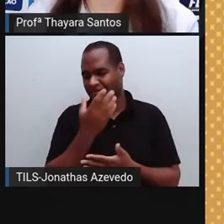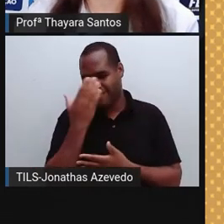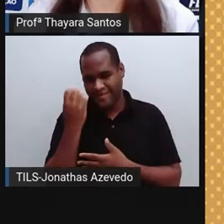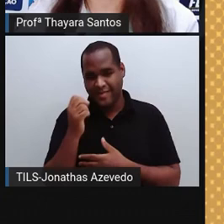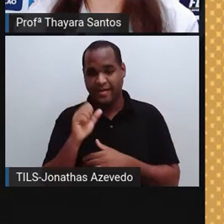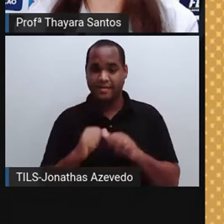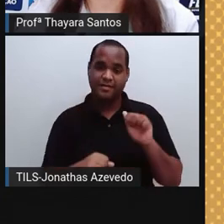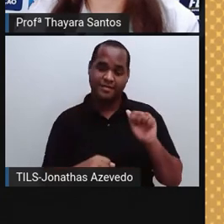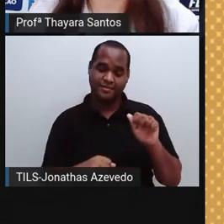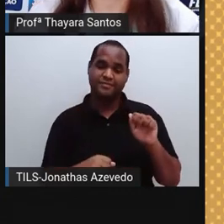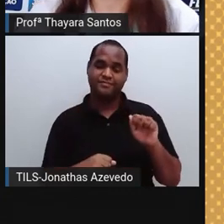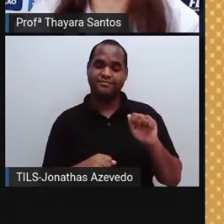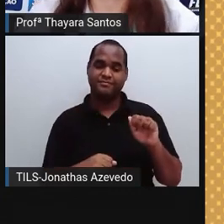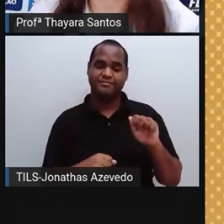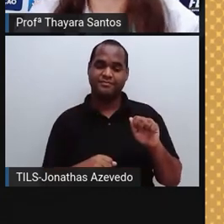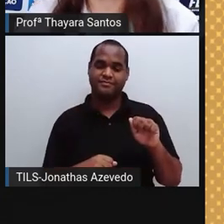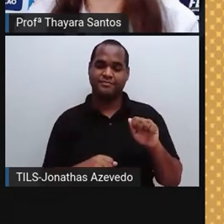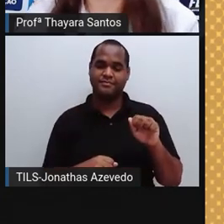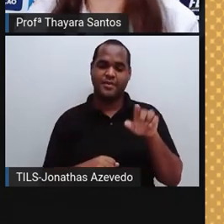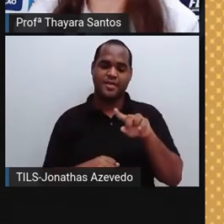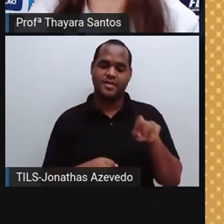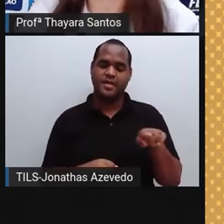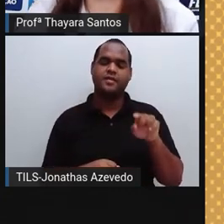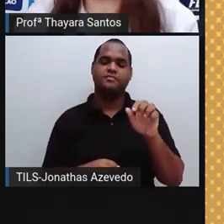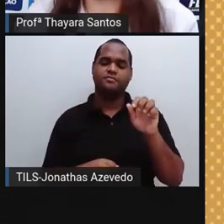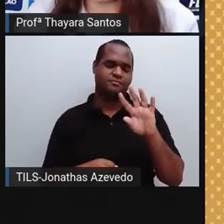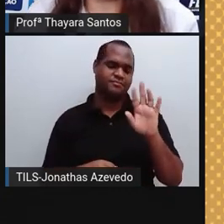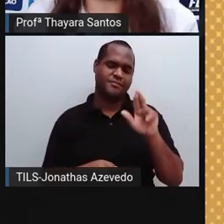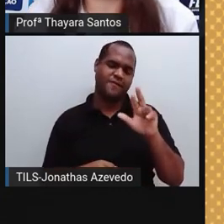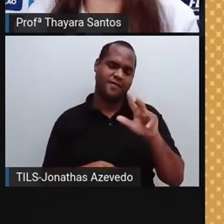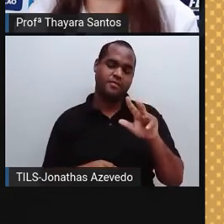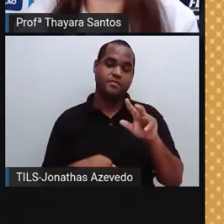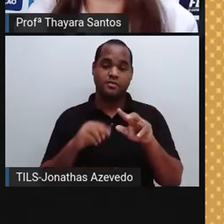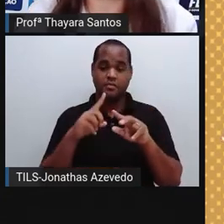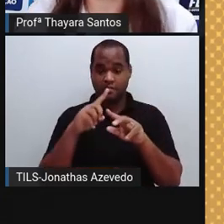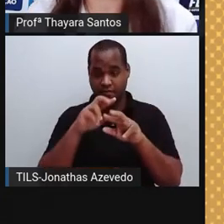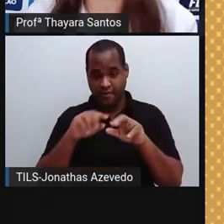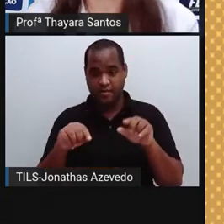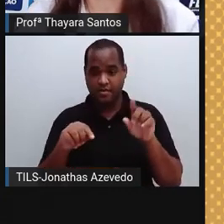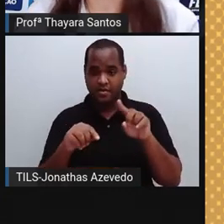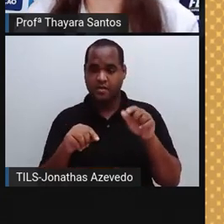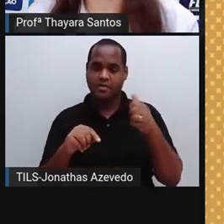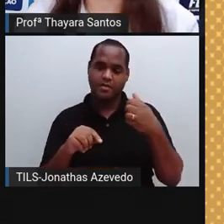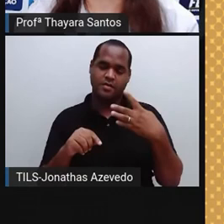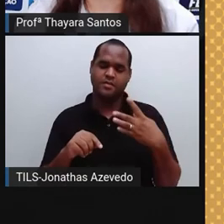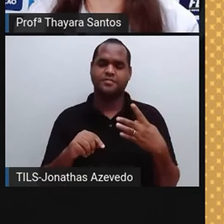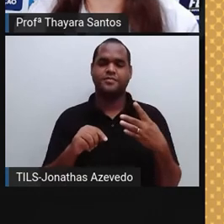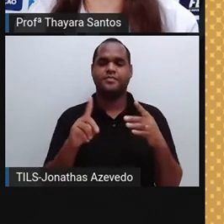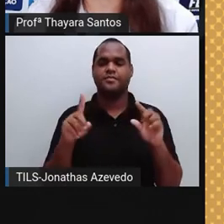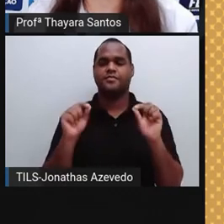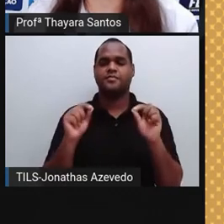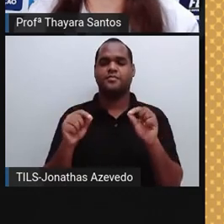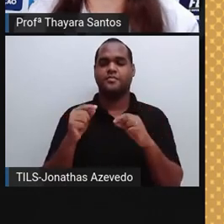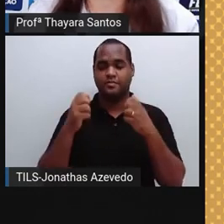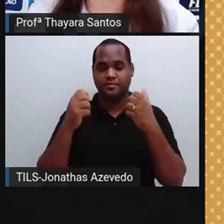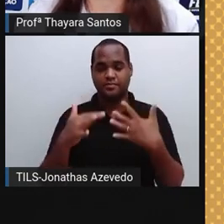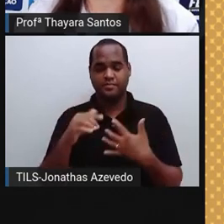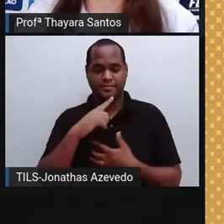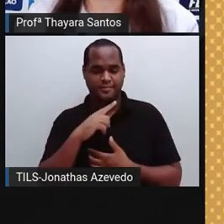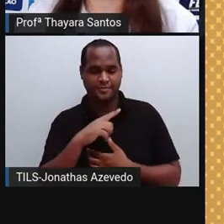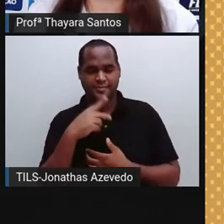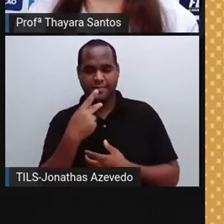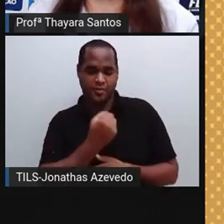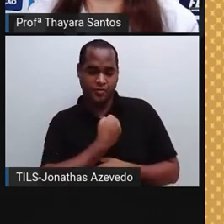letra A aqui, que a gente sabe que letra Z é o número atômico. O número atômico desses elementos não é 14. Então, como eles têm o mesmo número